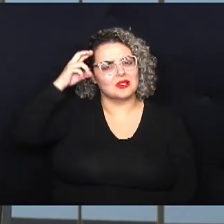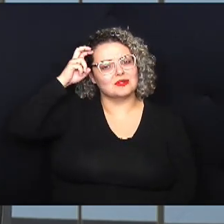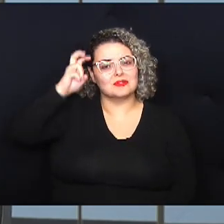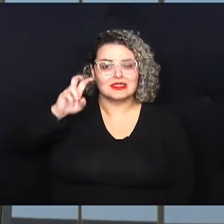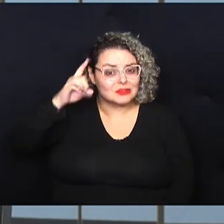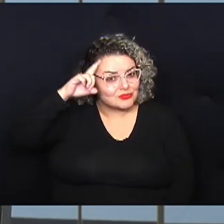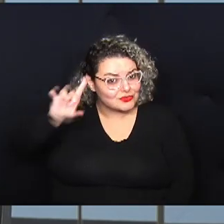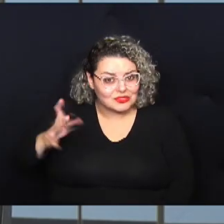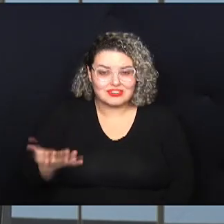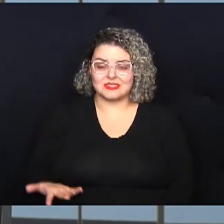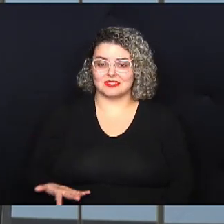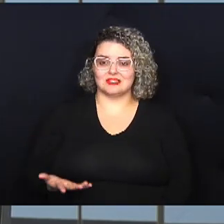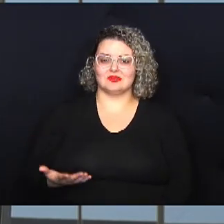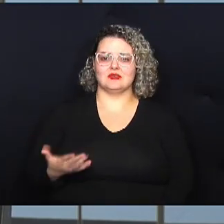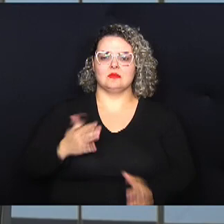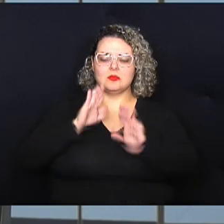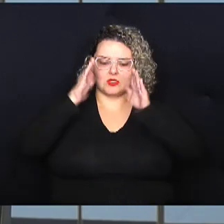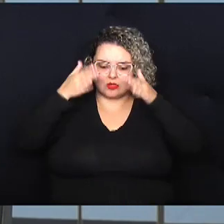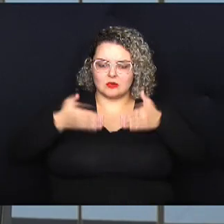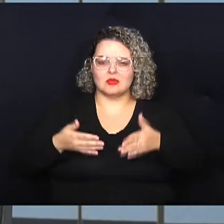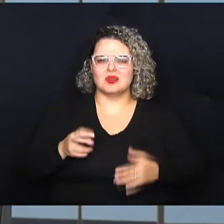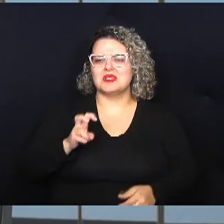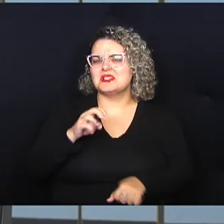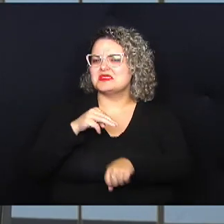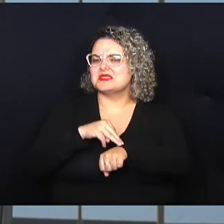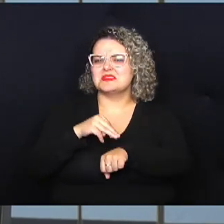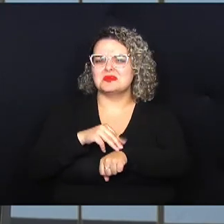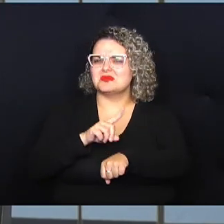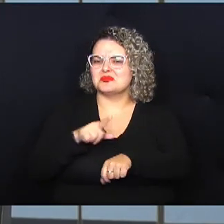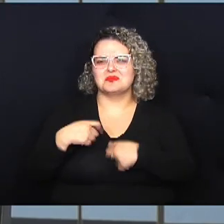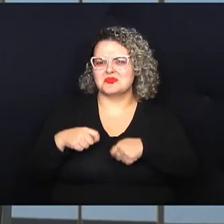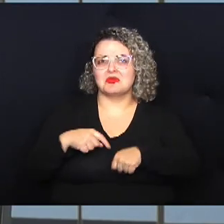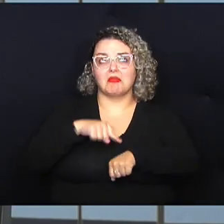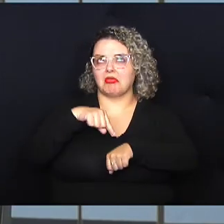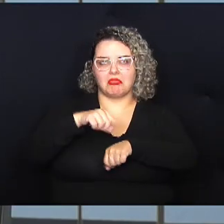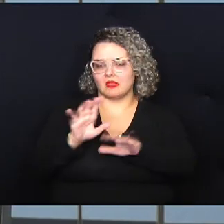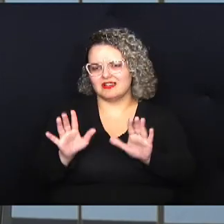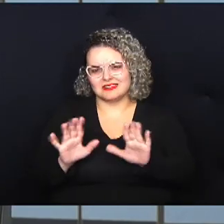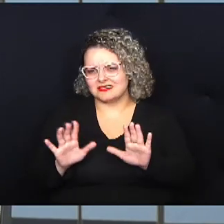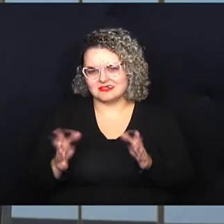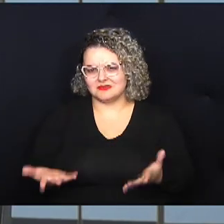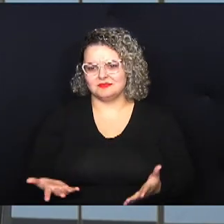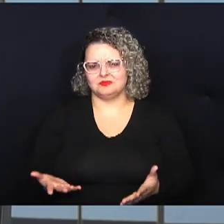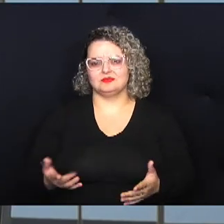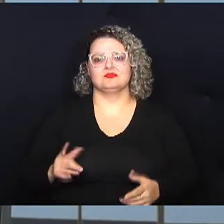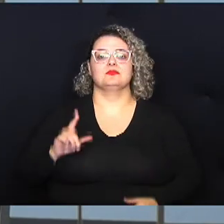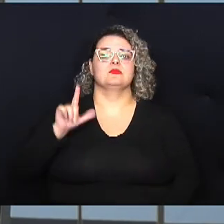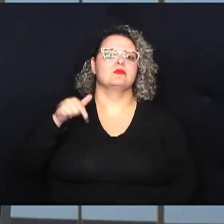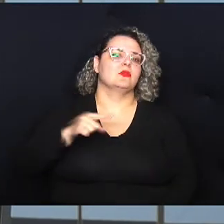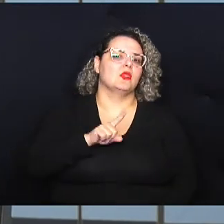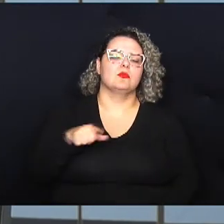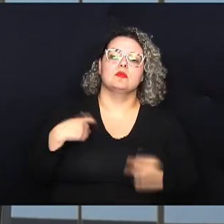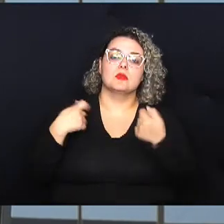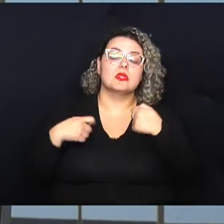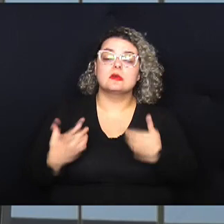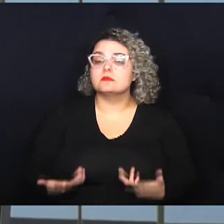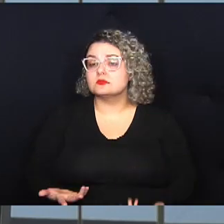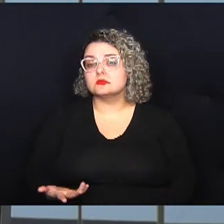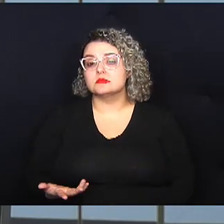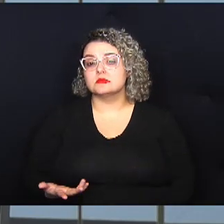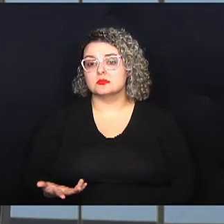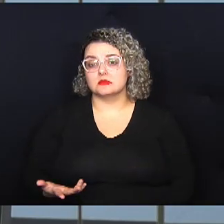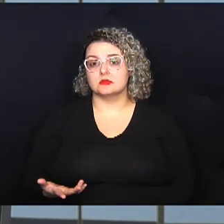vai começar a centrar. Começa com 5 minutos, não precisa muito, né? Daqui um pouco você vai ver que você nem precisa mais e